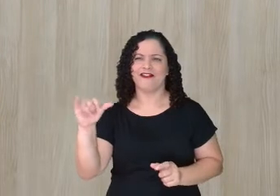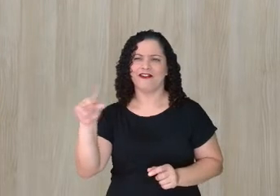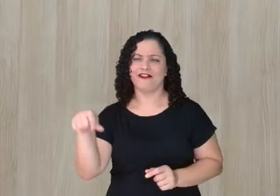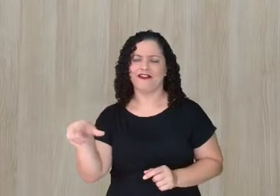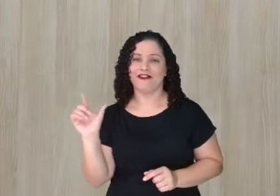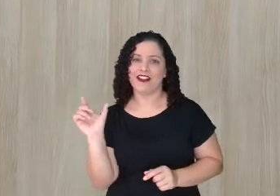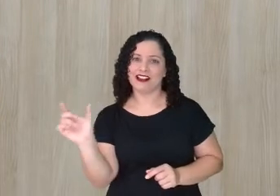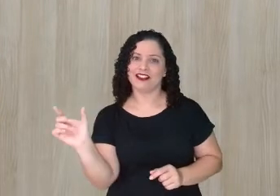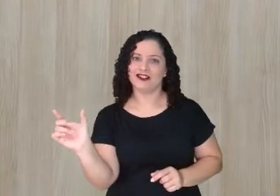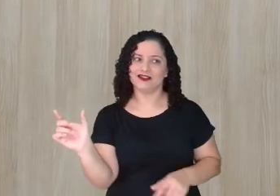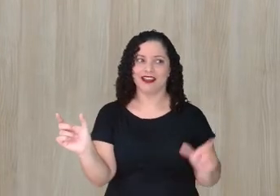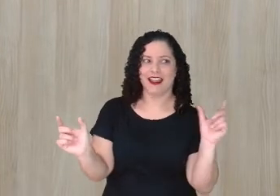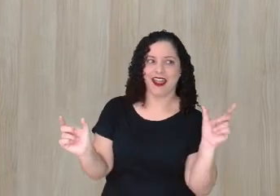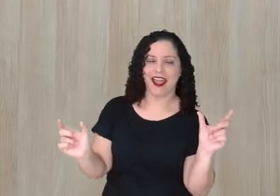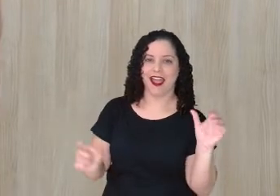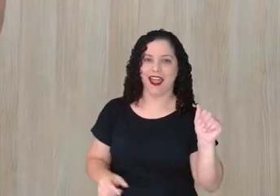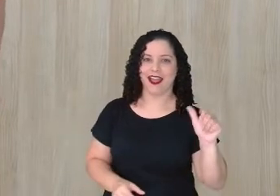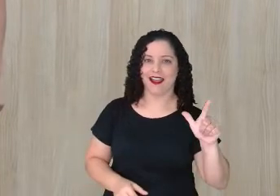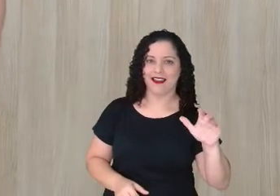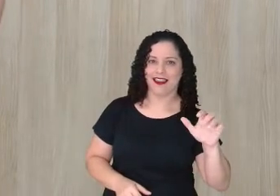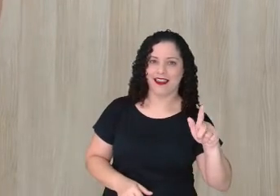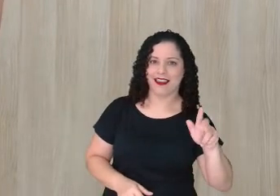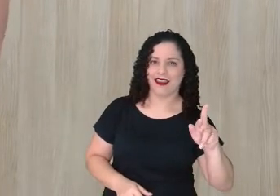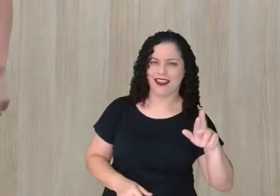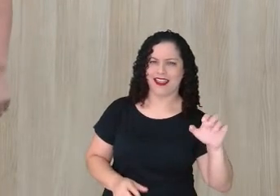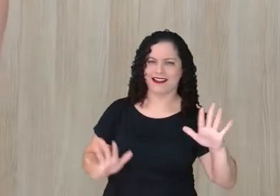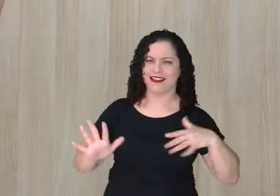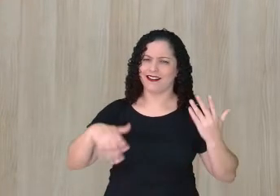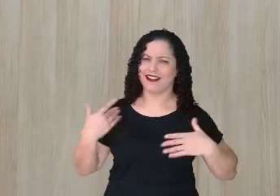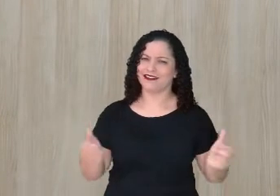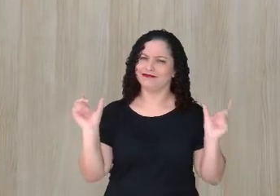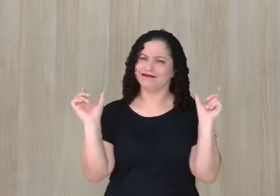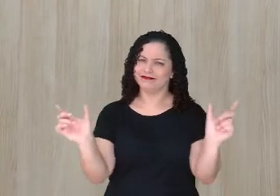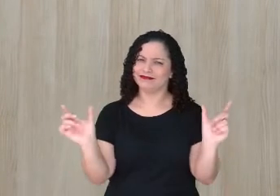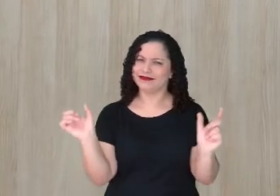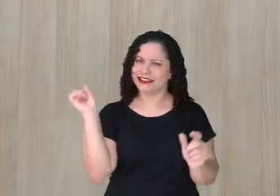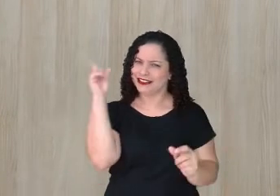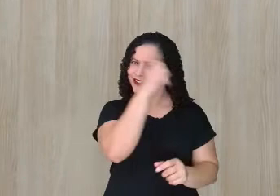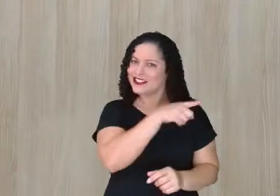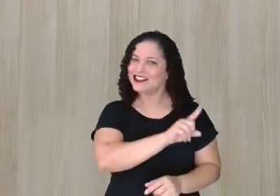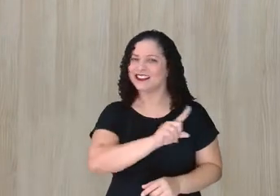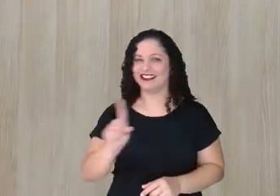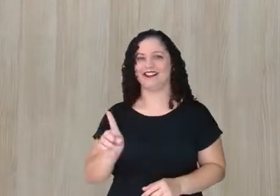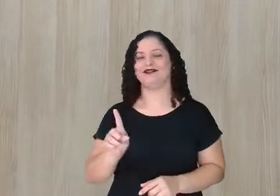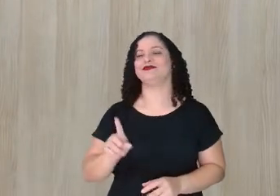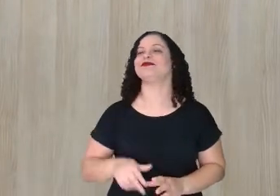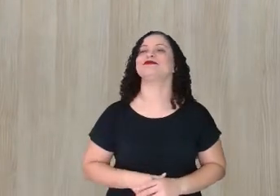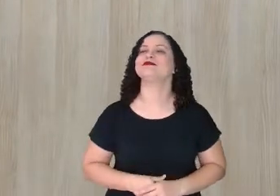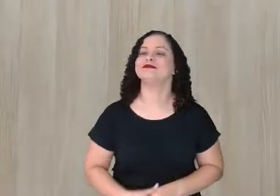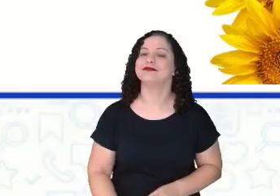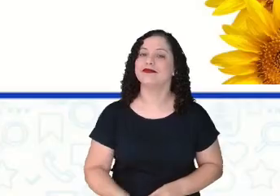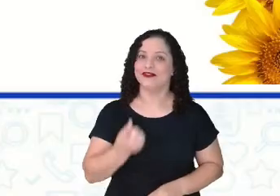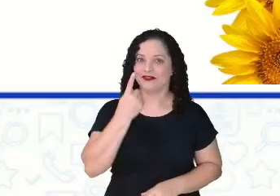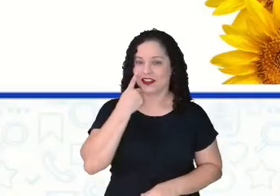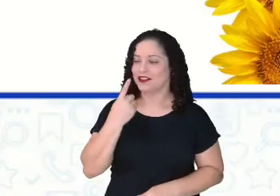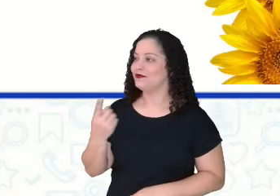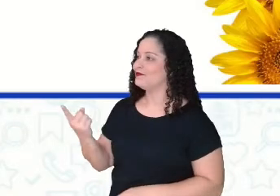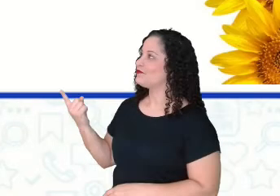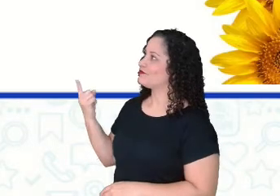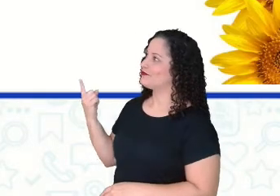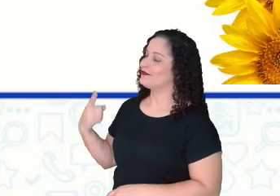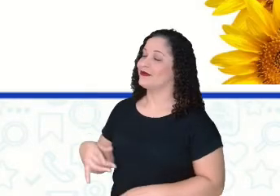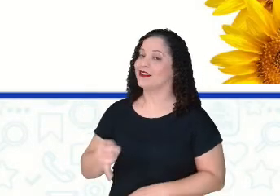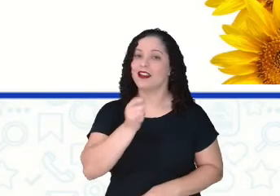isso, pessoal. É difícil? Não é. Então, vamos lá. Observem este exemplo.